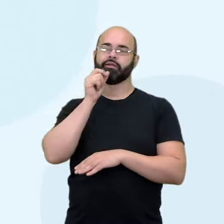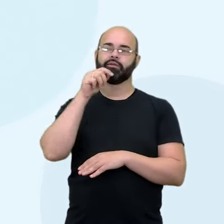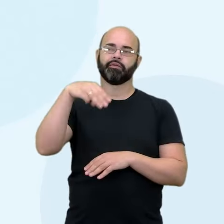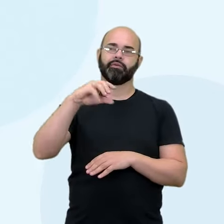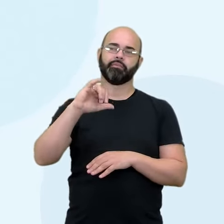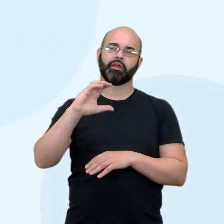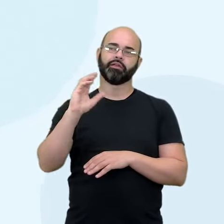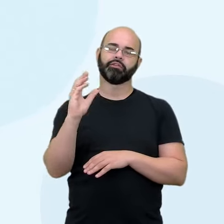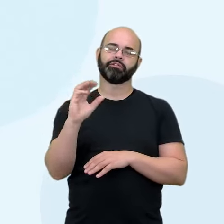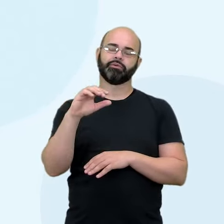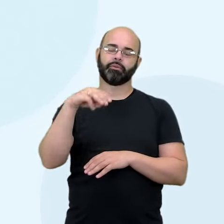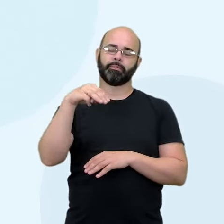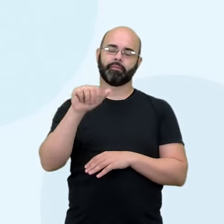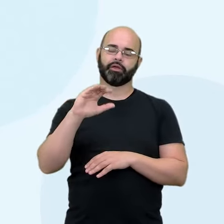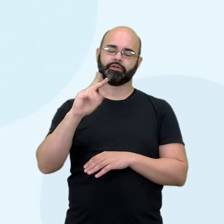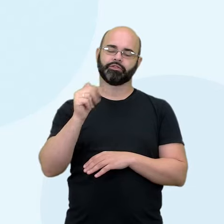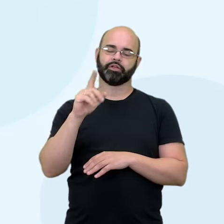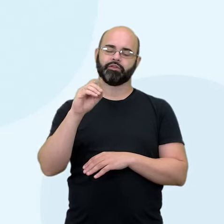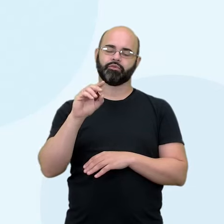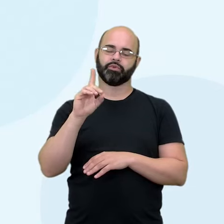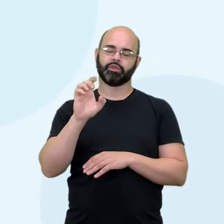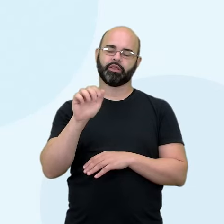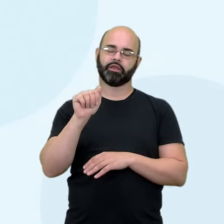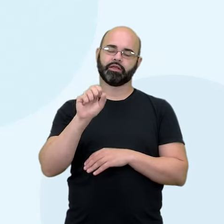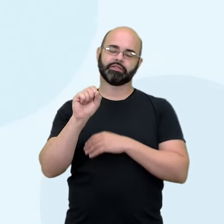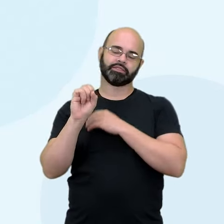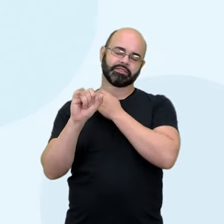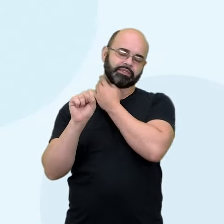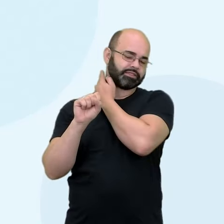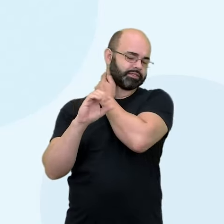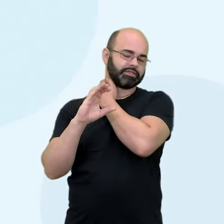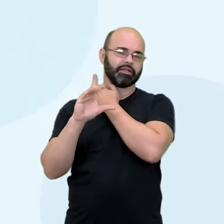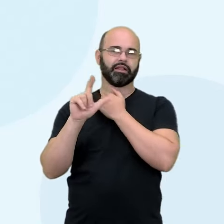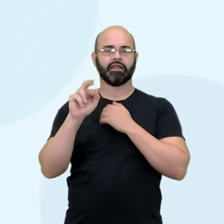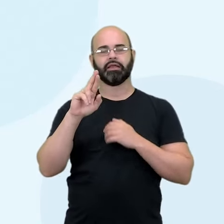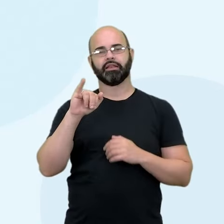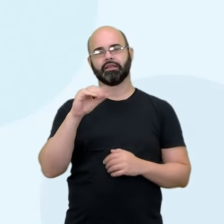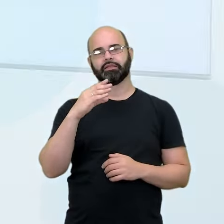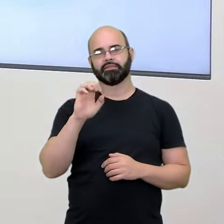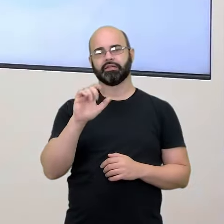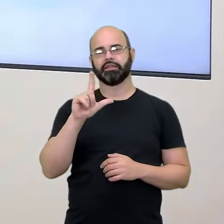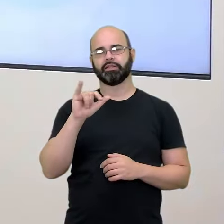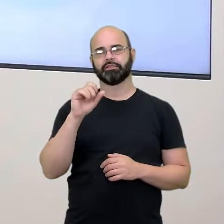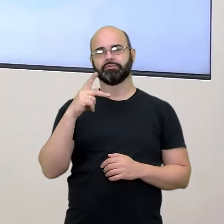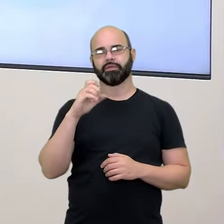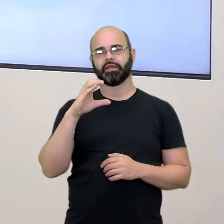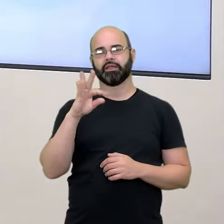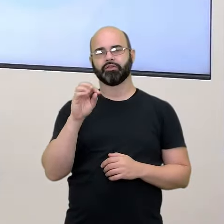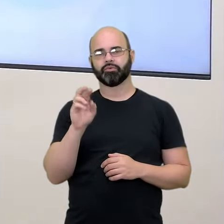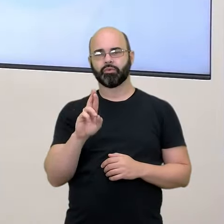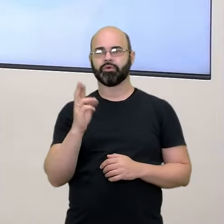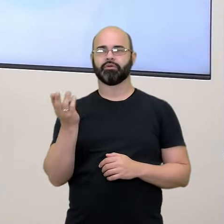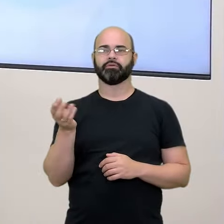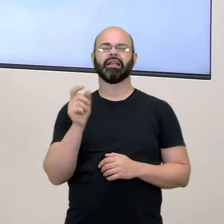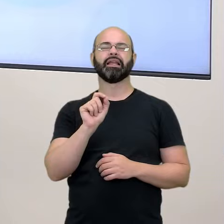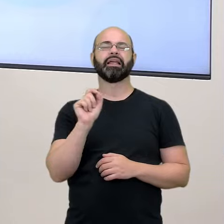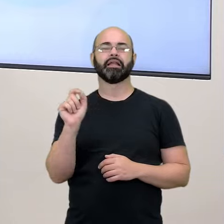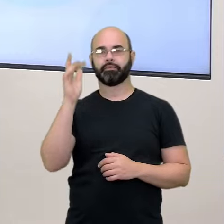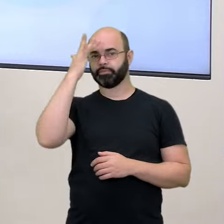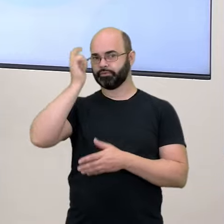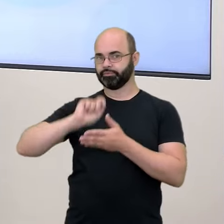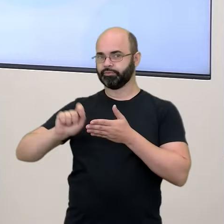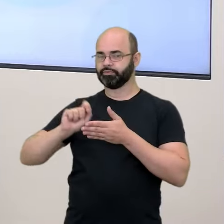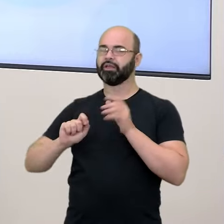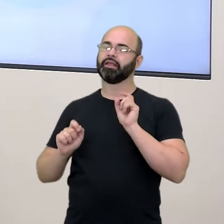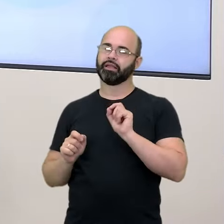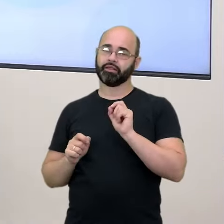de Alencar, Clarice Lispector, sei lá, José Lins do Rego, Graciliano Ramos, escritores maravilhosos. Quem escreve? Olha, eles escrevem.